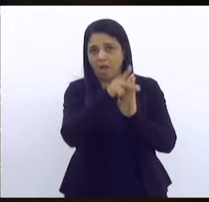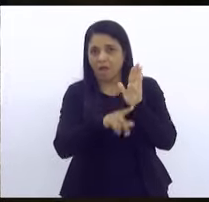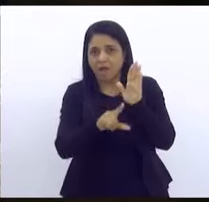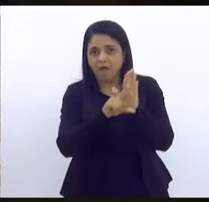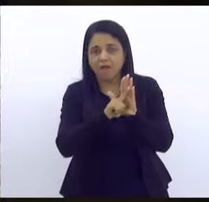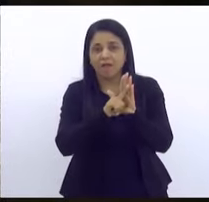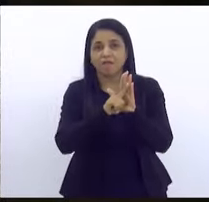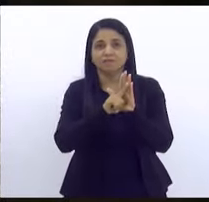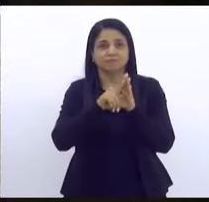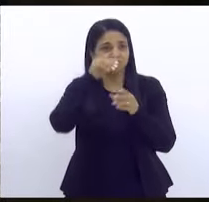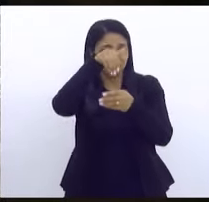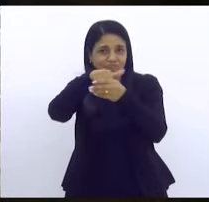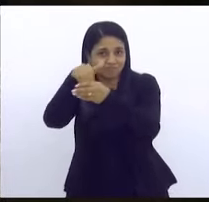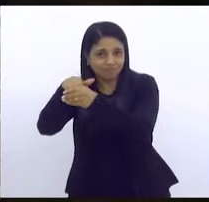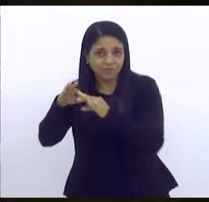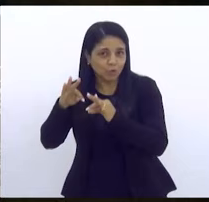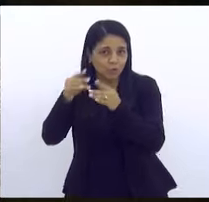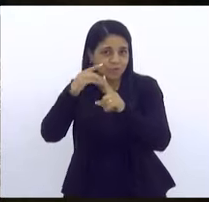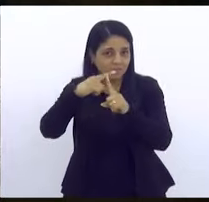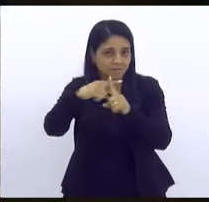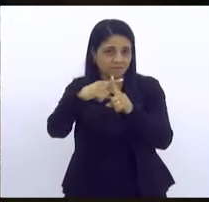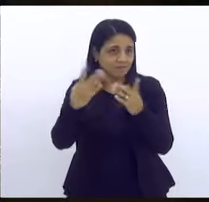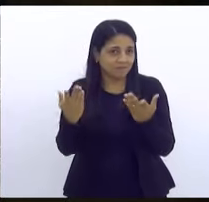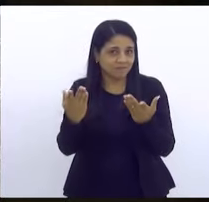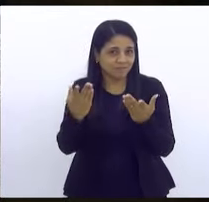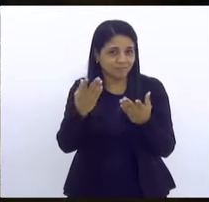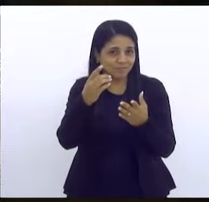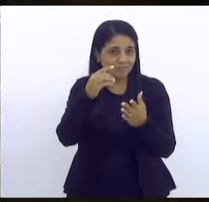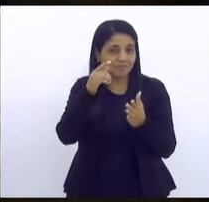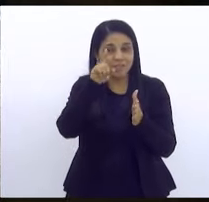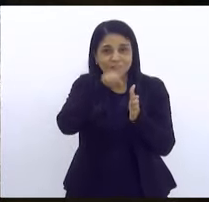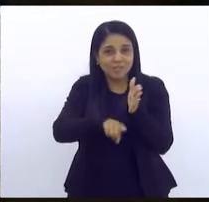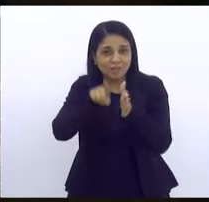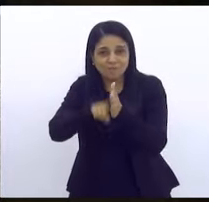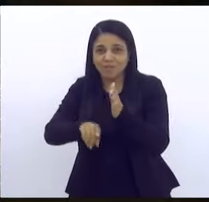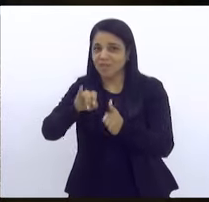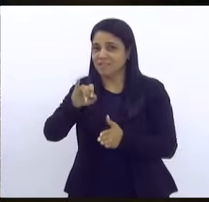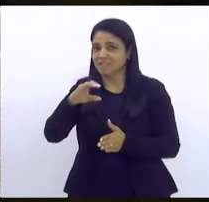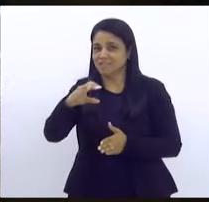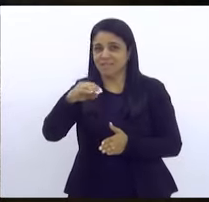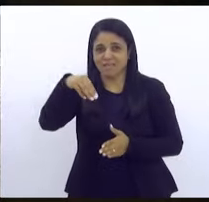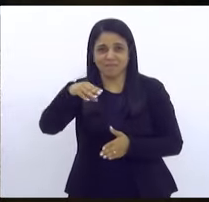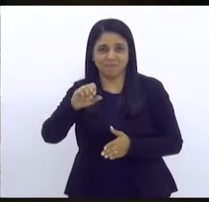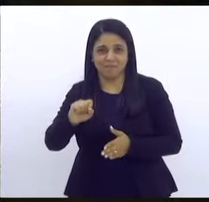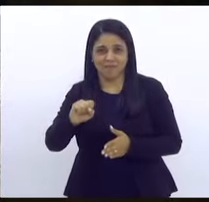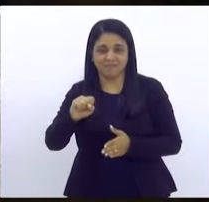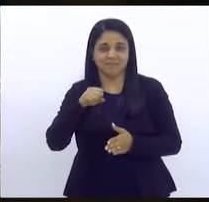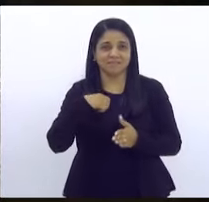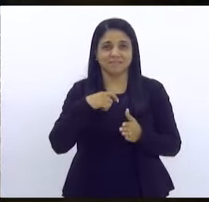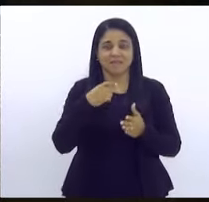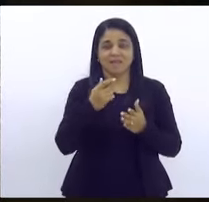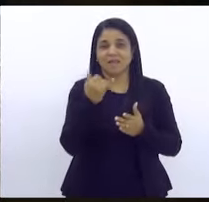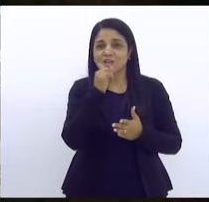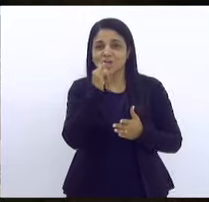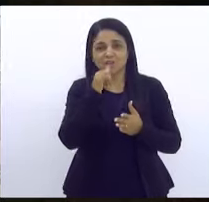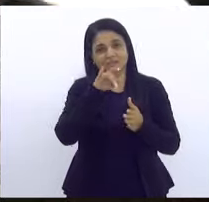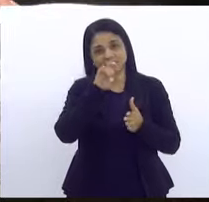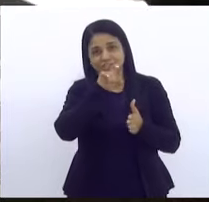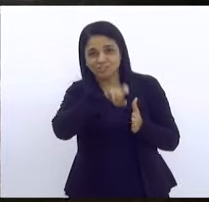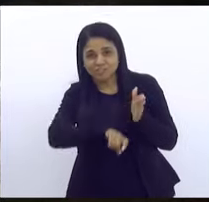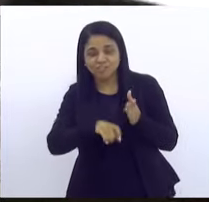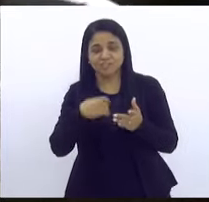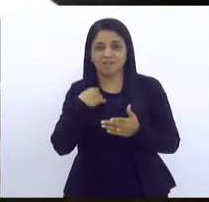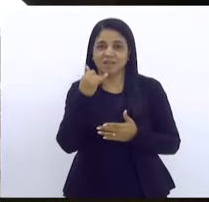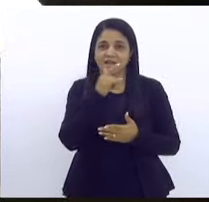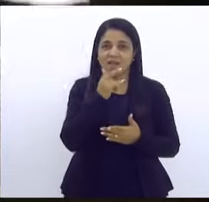templos católicos serem tributados com ICMS na conta de luz, na energia, no gás.